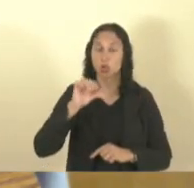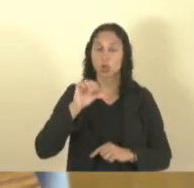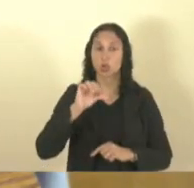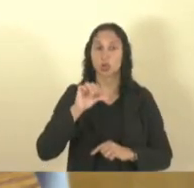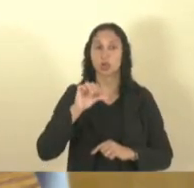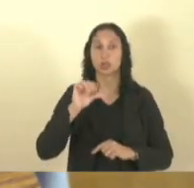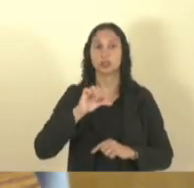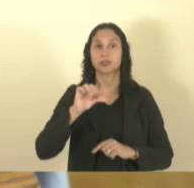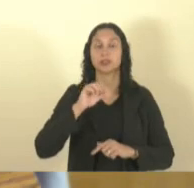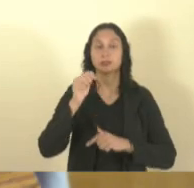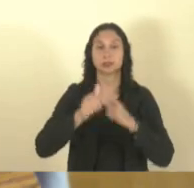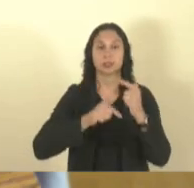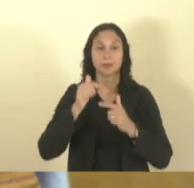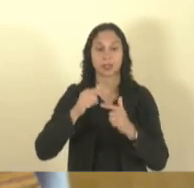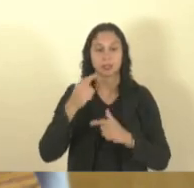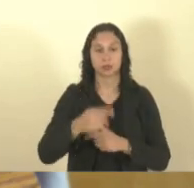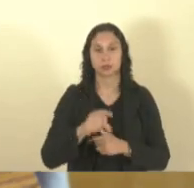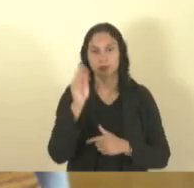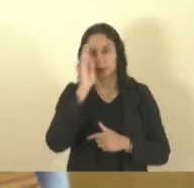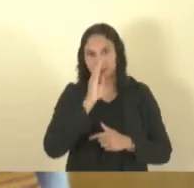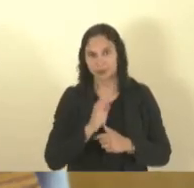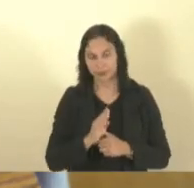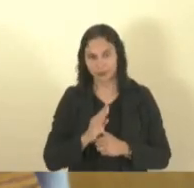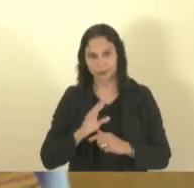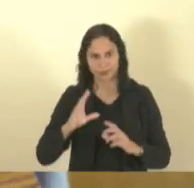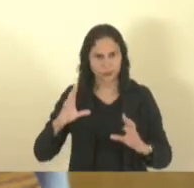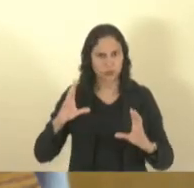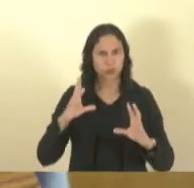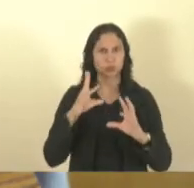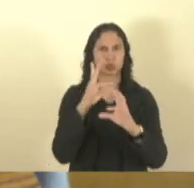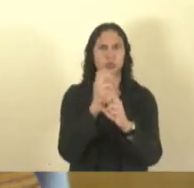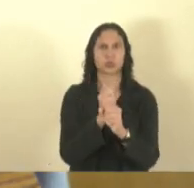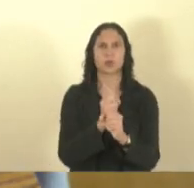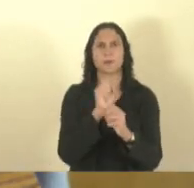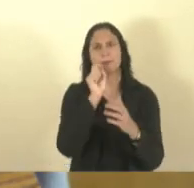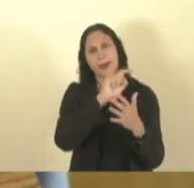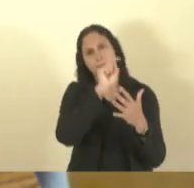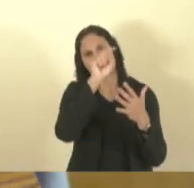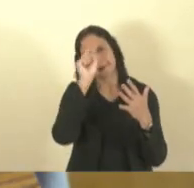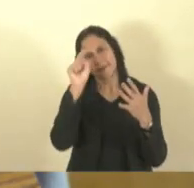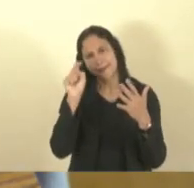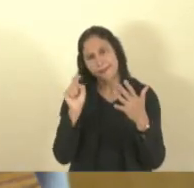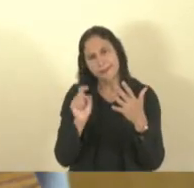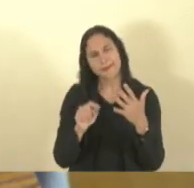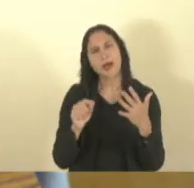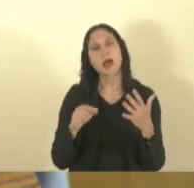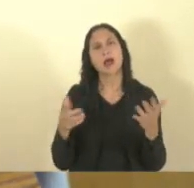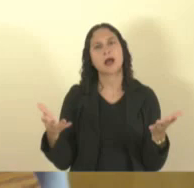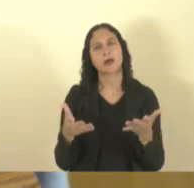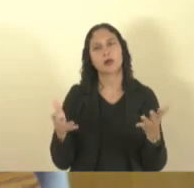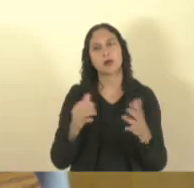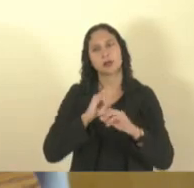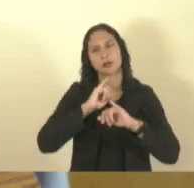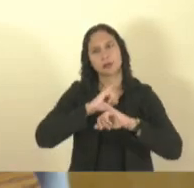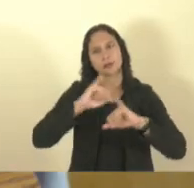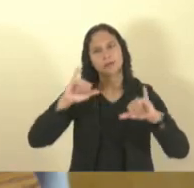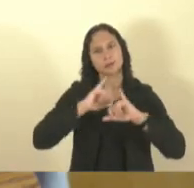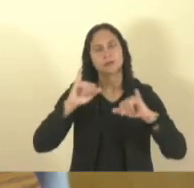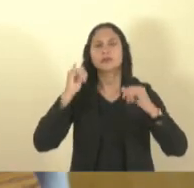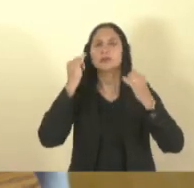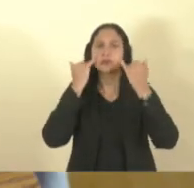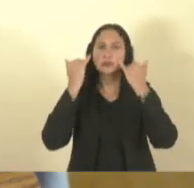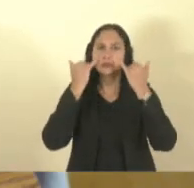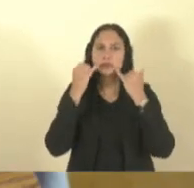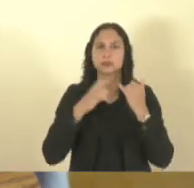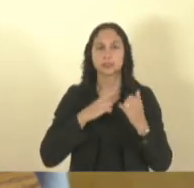trabalho no Brasil. E somando todos esses fatores, a gente teve recentemente divulgado que o